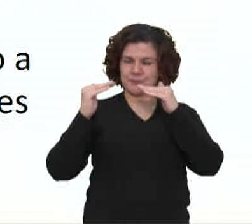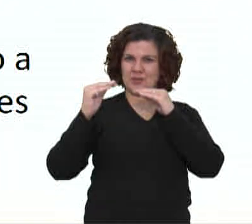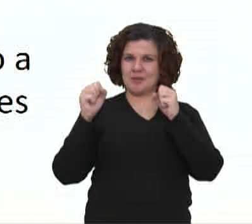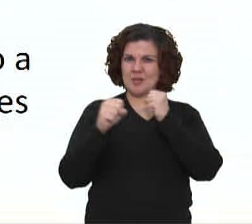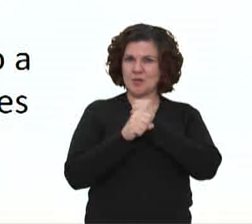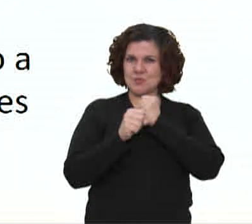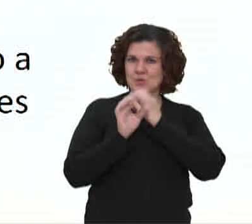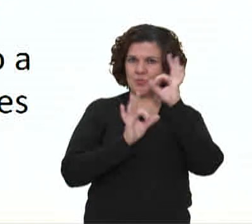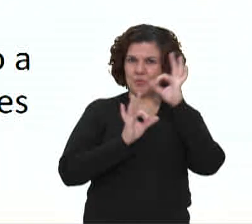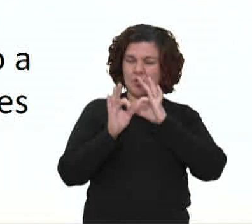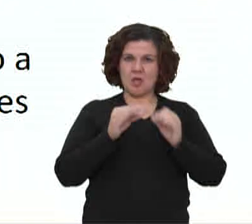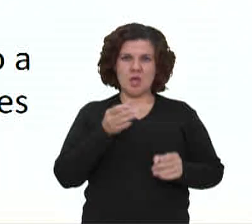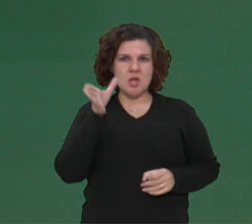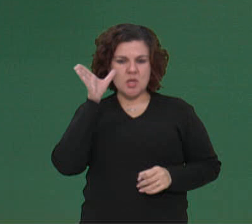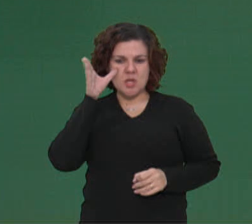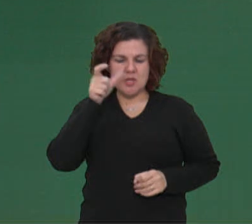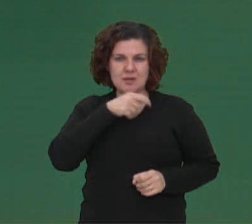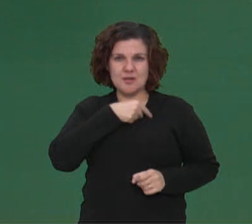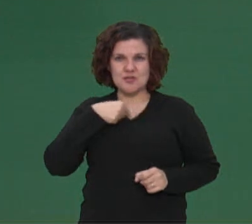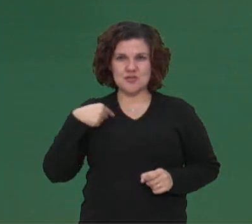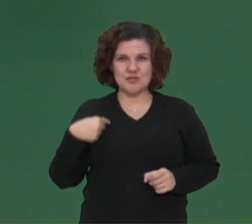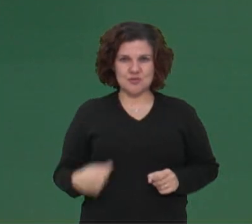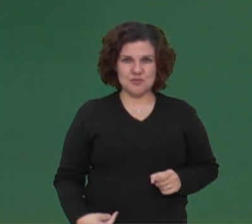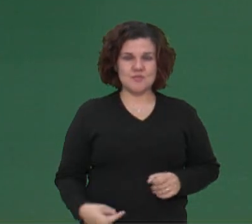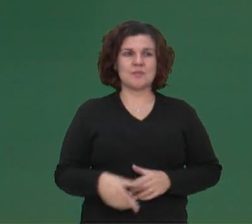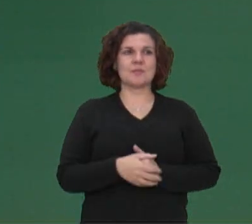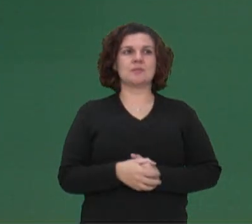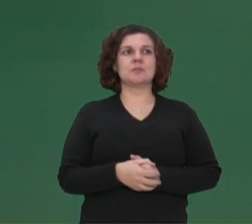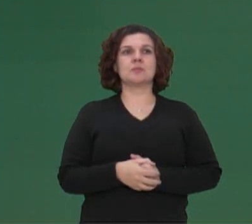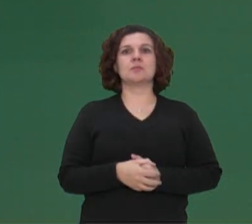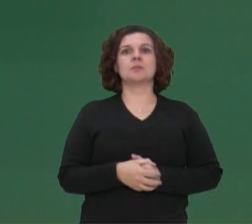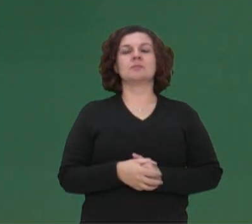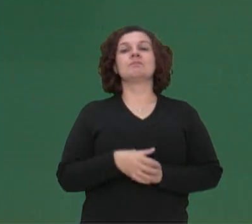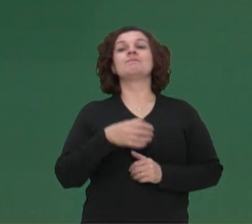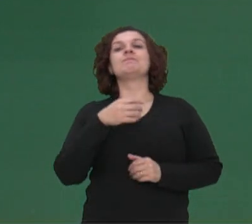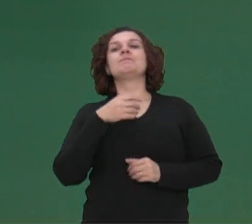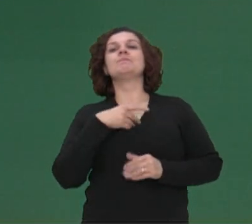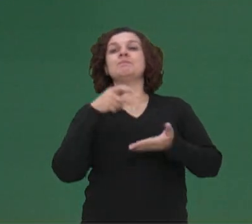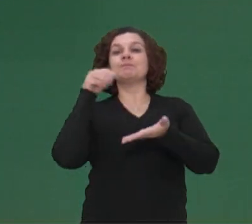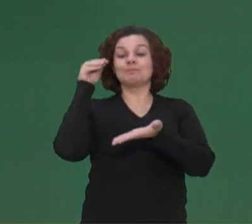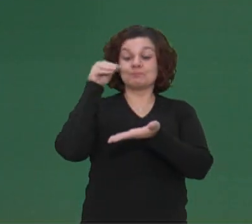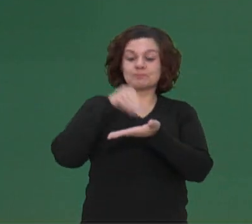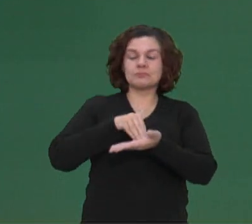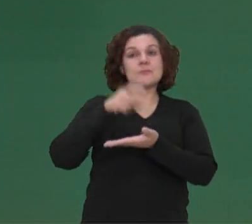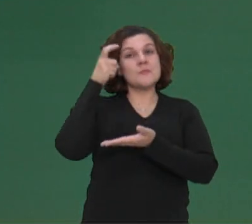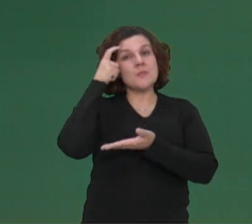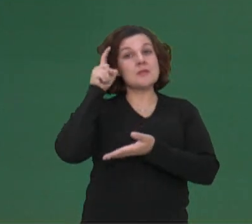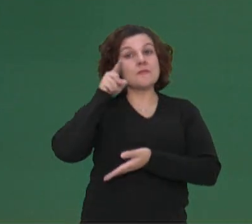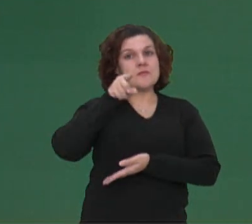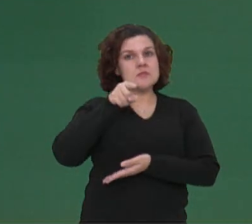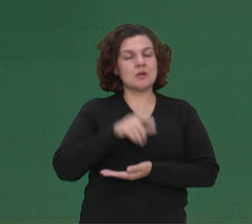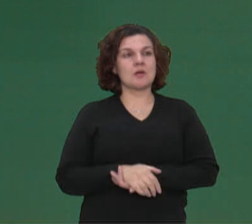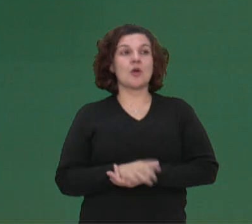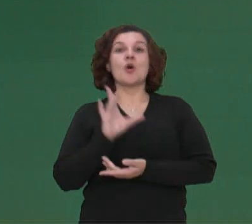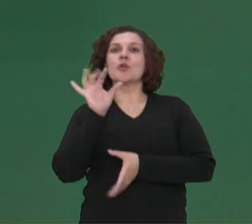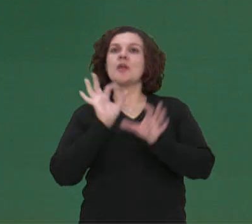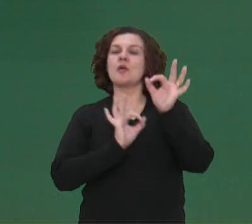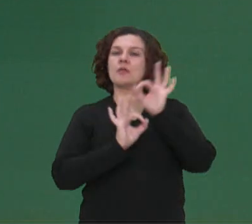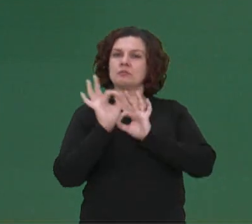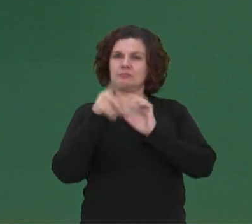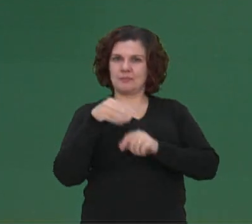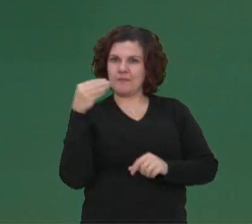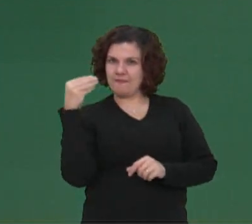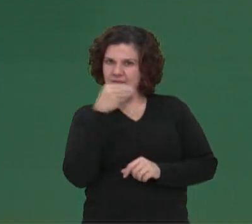que atraiu países como a China. Gente, eu fiz essa questão pensando em você. Pelo seguinte, a infraestrutura é